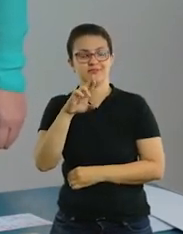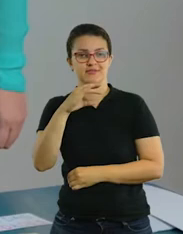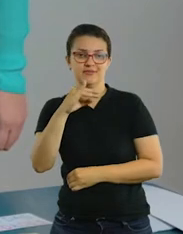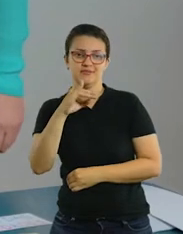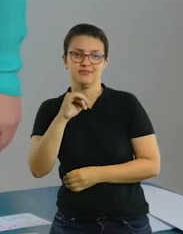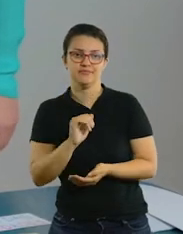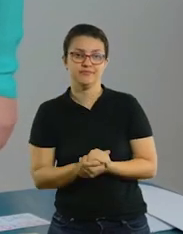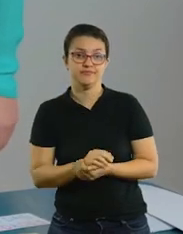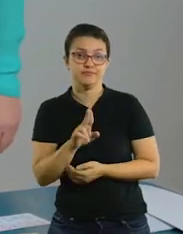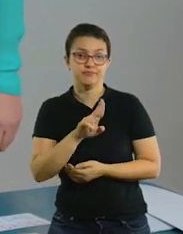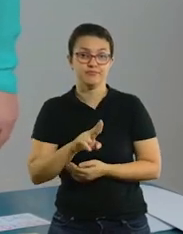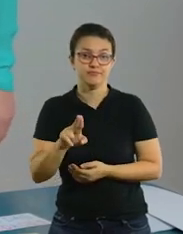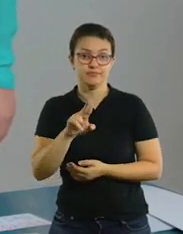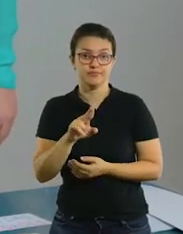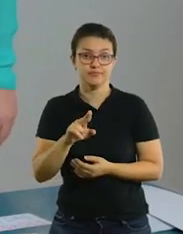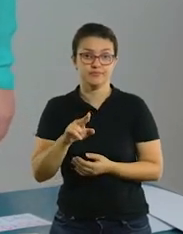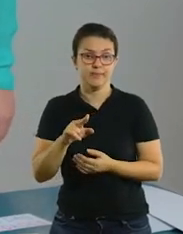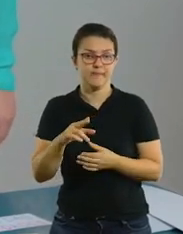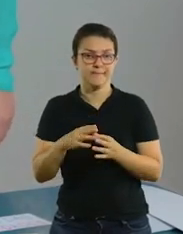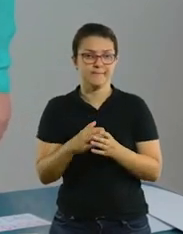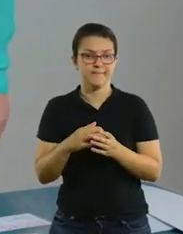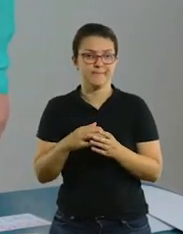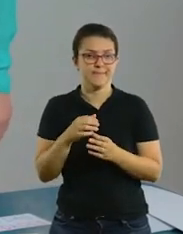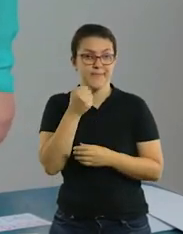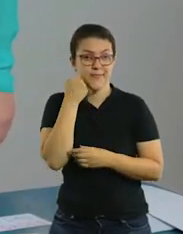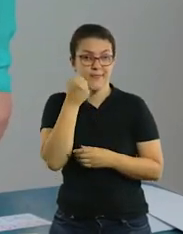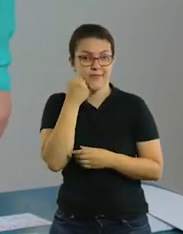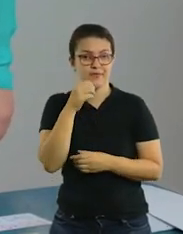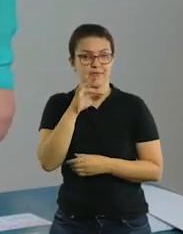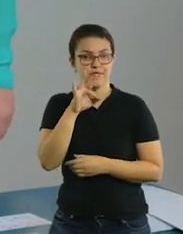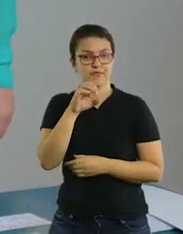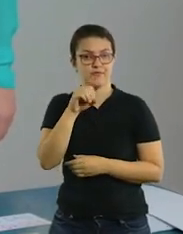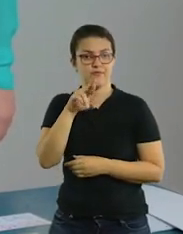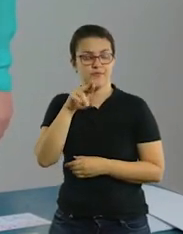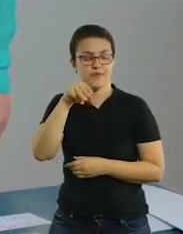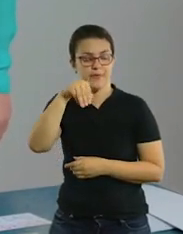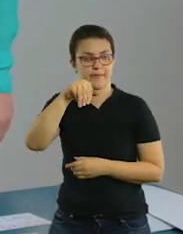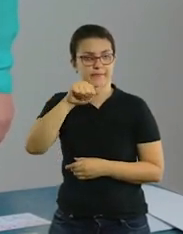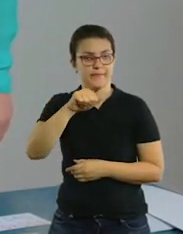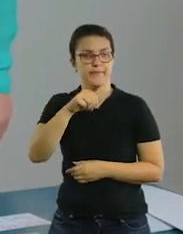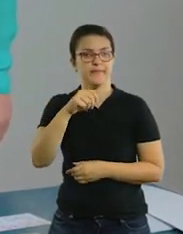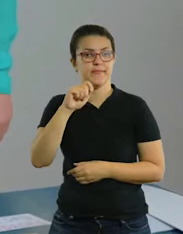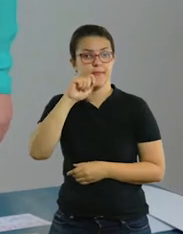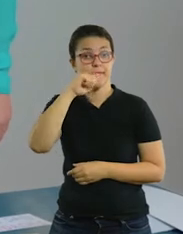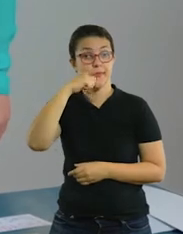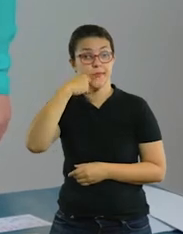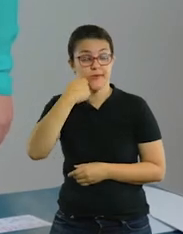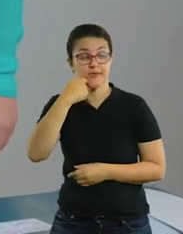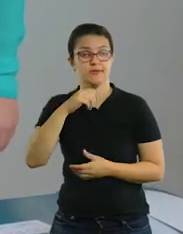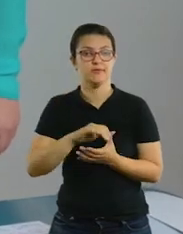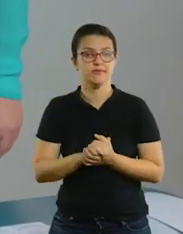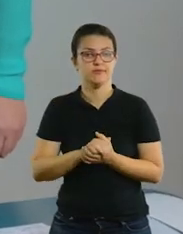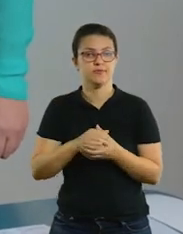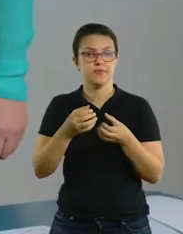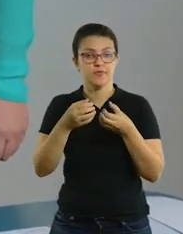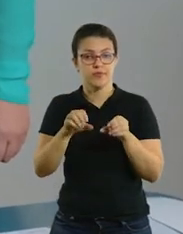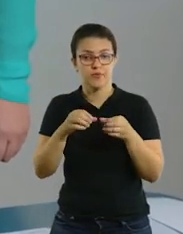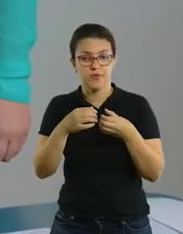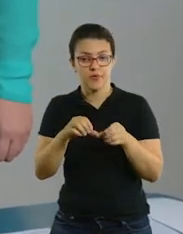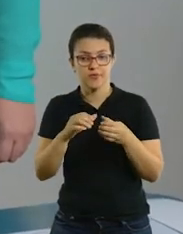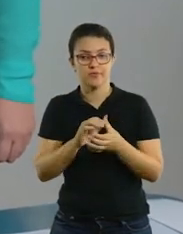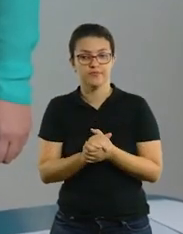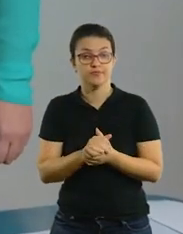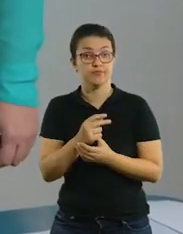vai precisar de um pão de forma, um vidro de maionese, 4 ovos cozidos picadinhos,